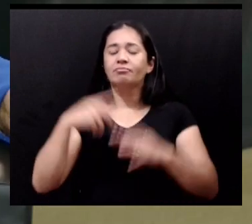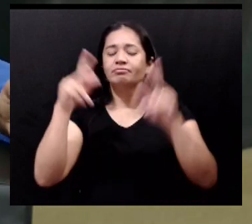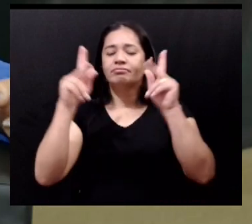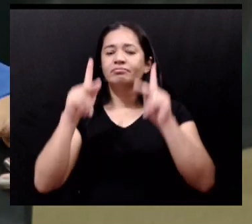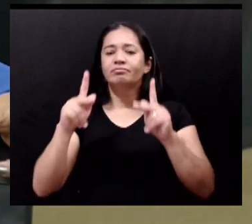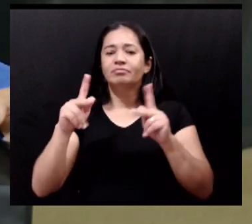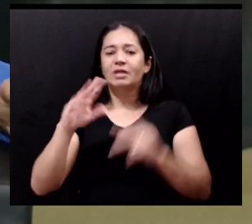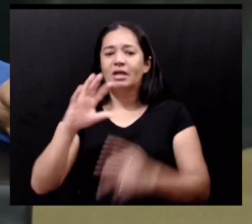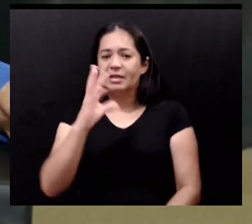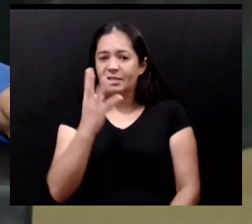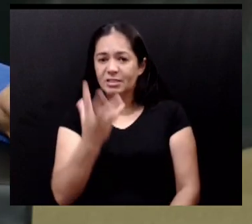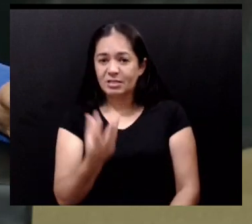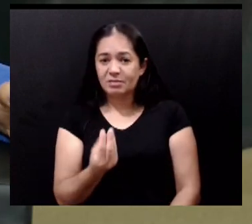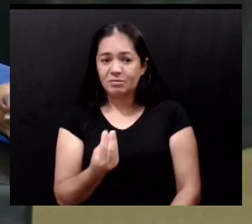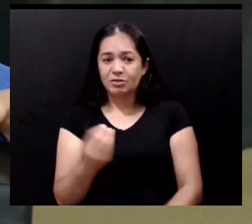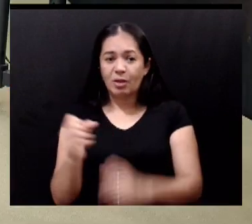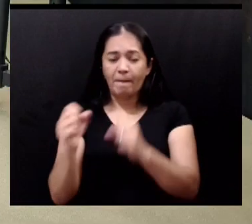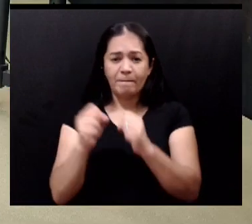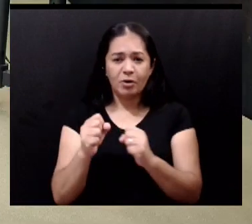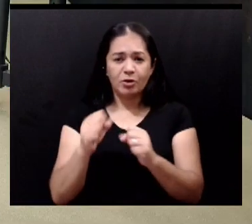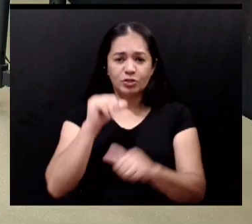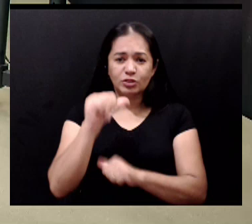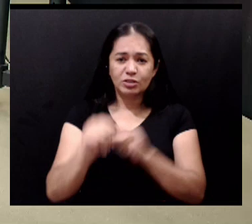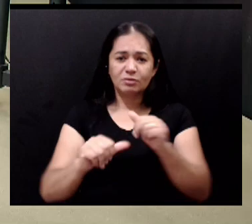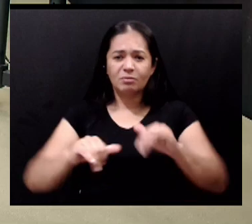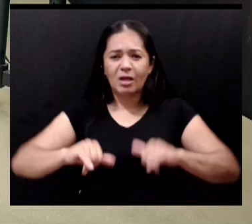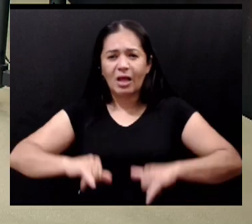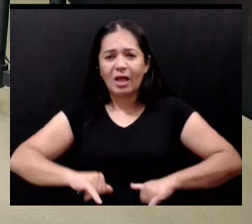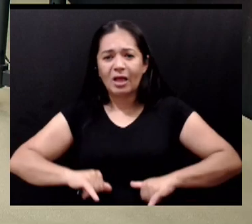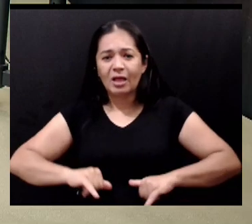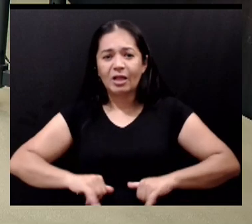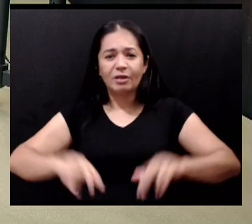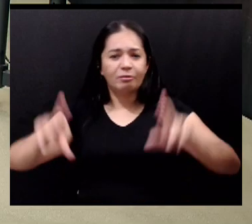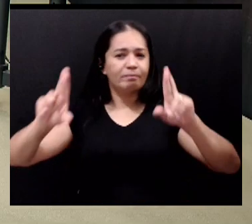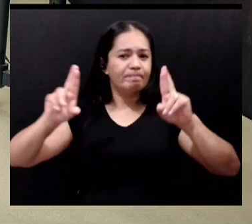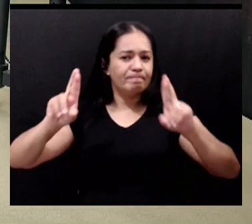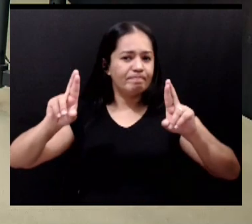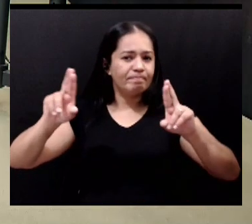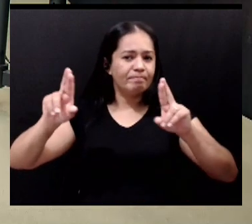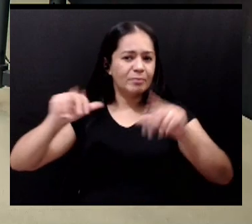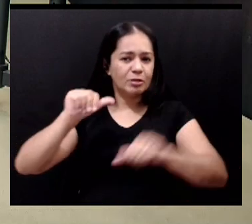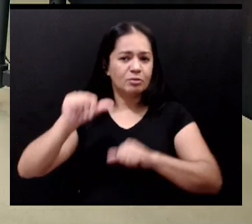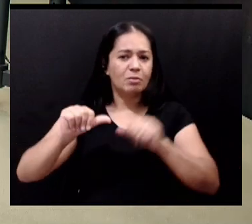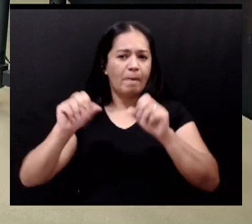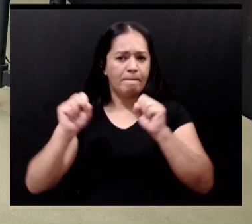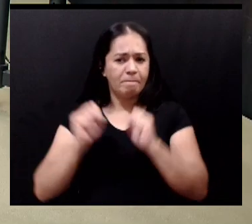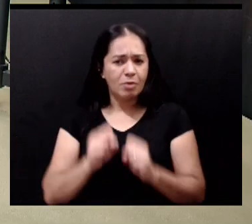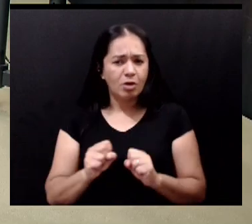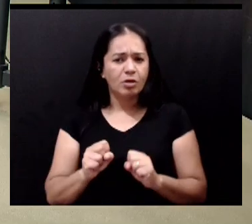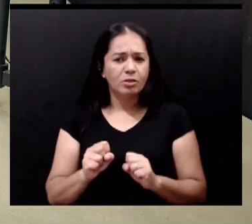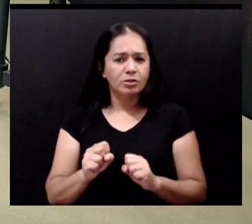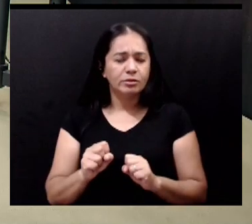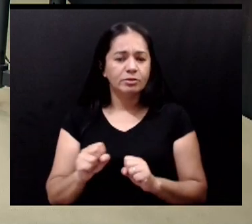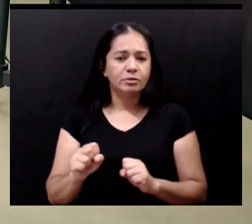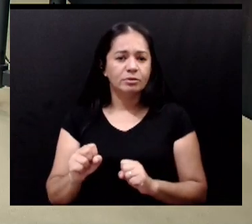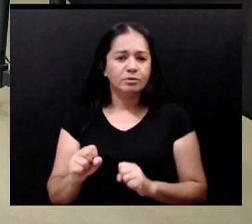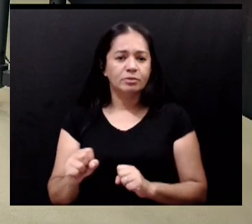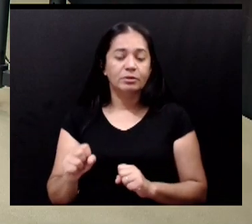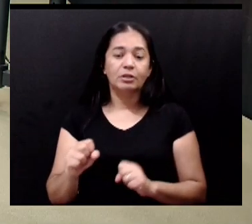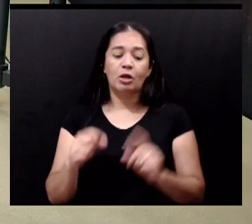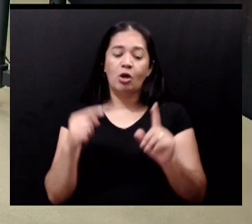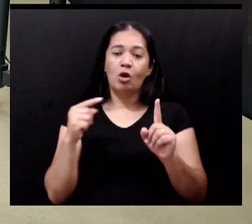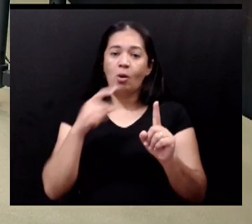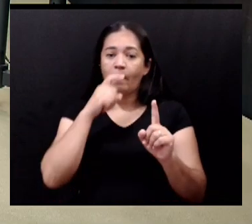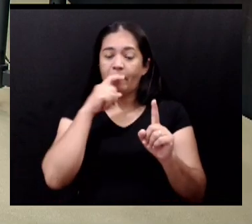em esperança? Marília, a Helena do Jardim Carlos Gomes, ela perdeu o pai e se apegou